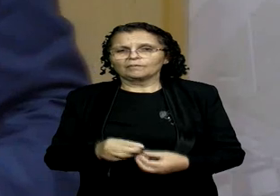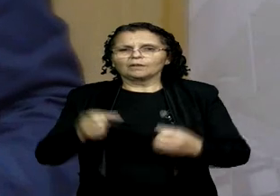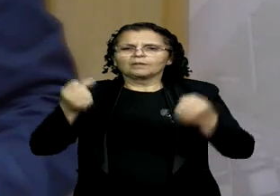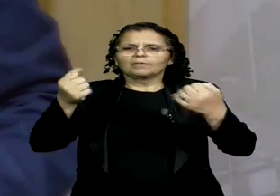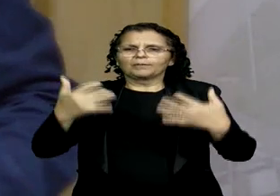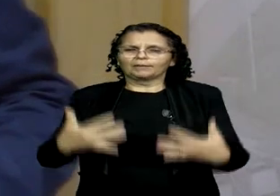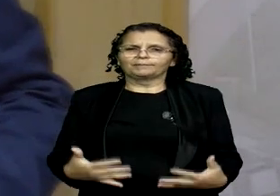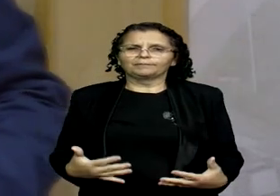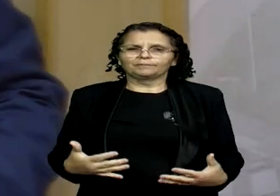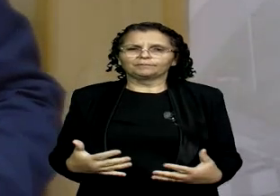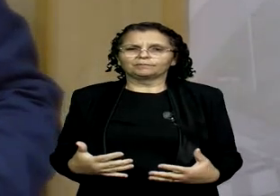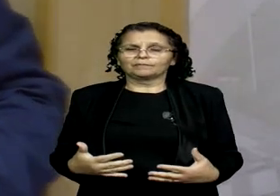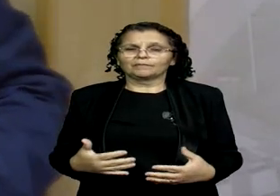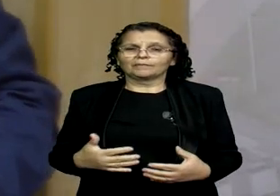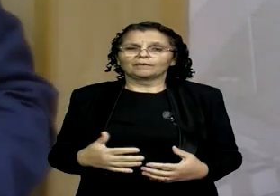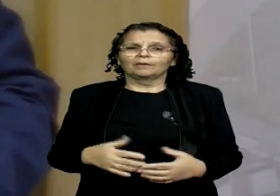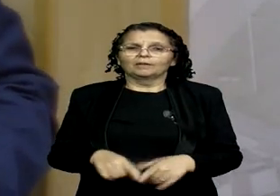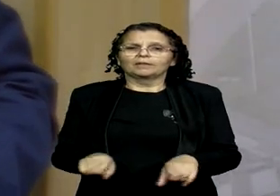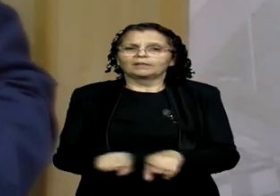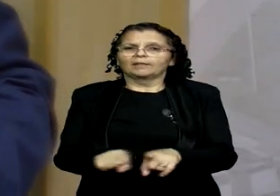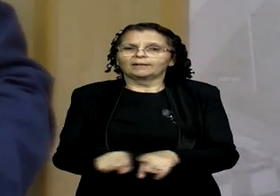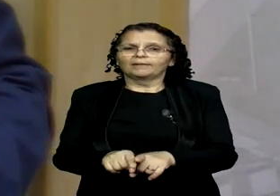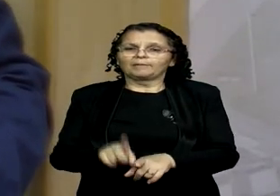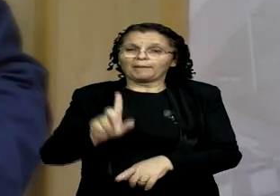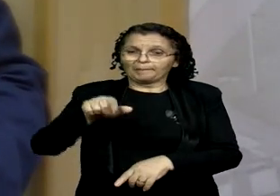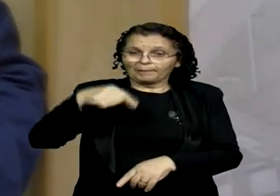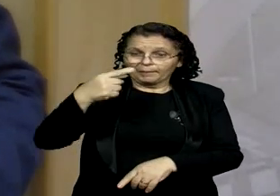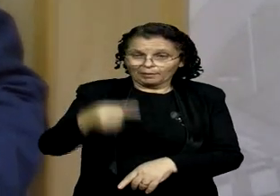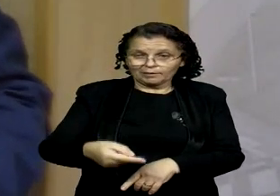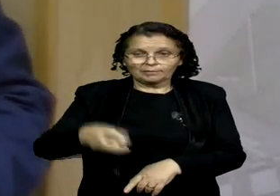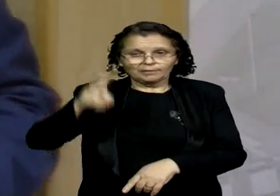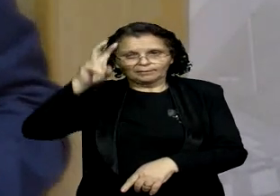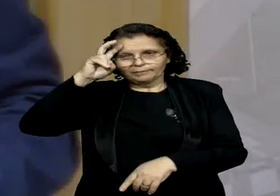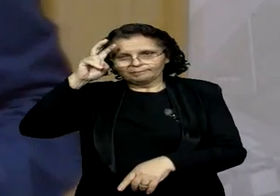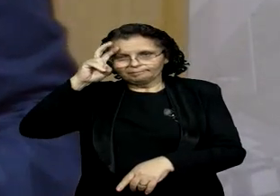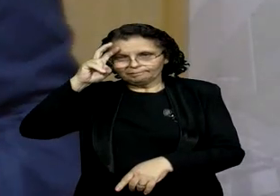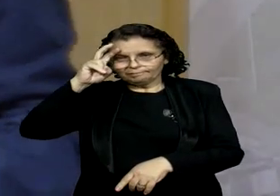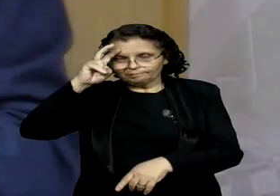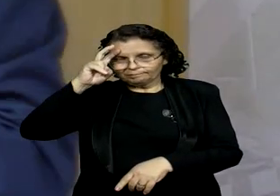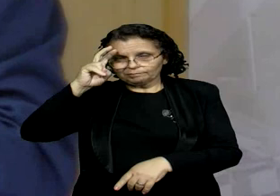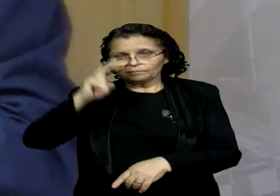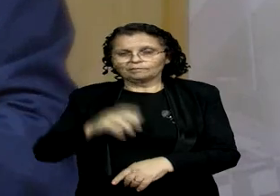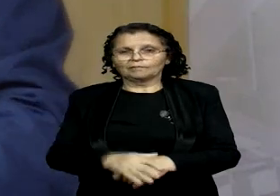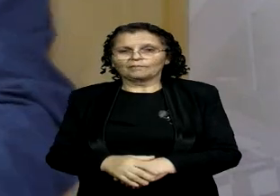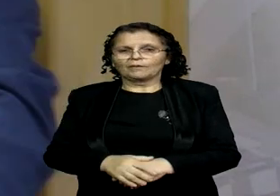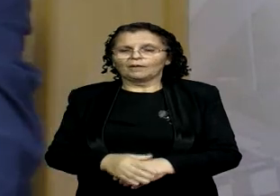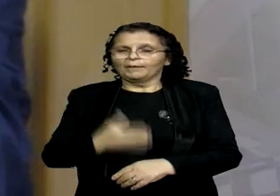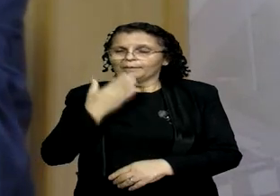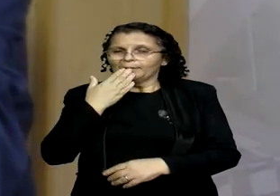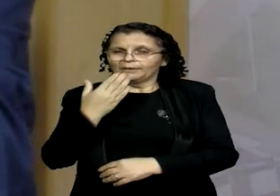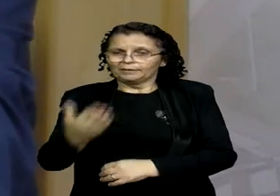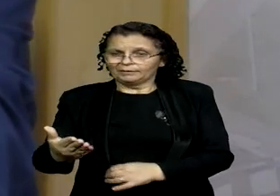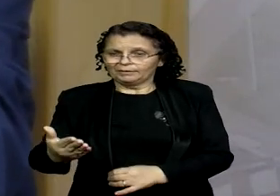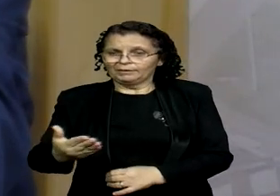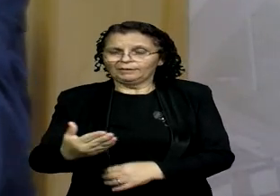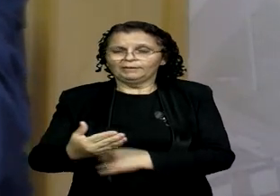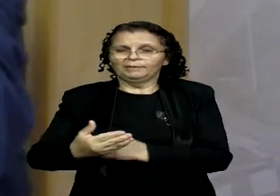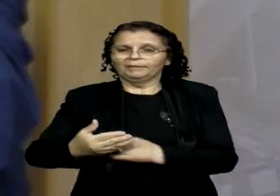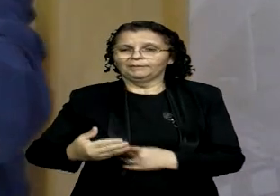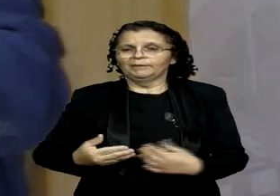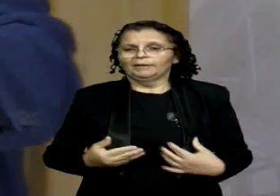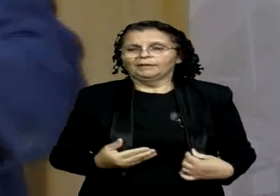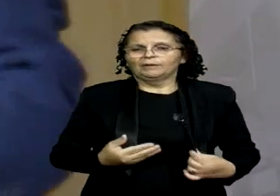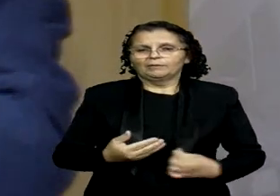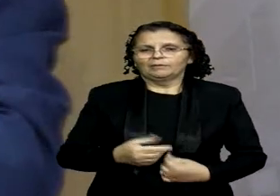dizer que na semana, na próxima quinta-feira, a próxima sessão, eu já pedi para a nossa assessoria,